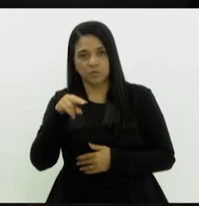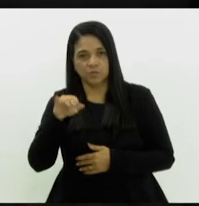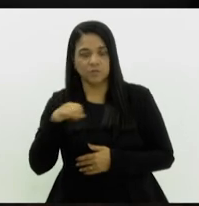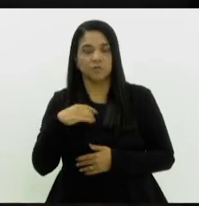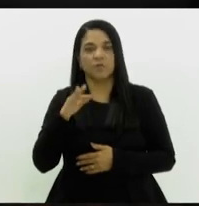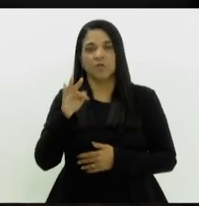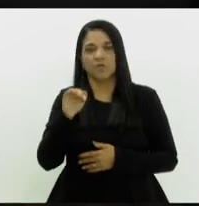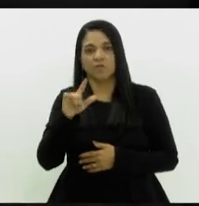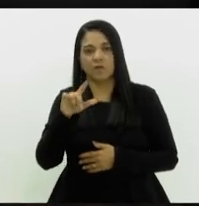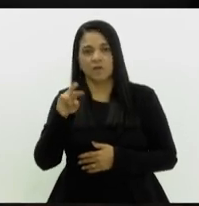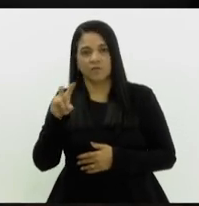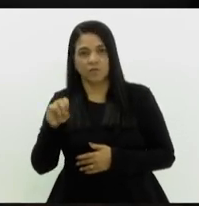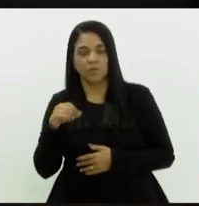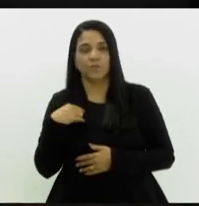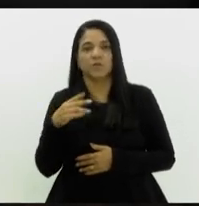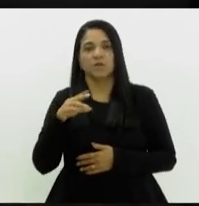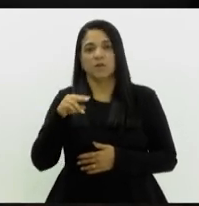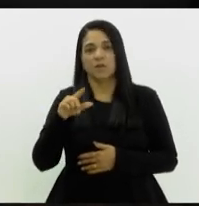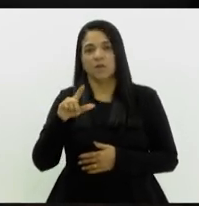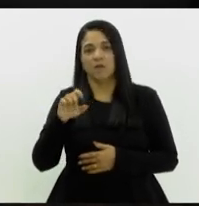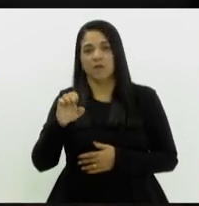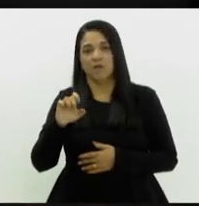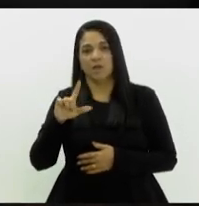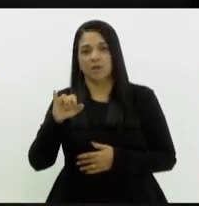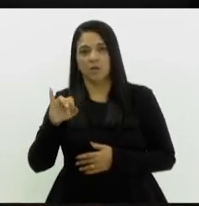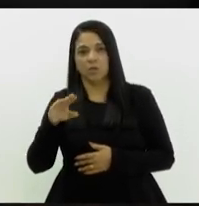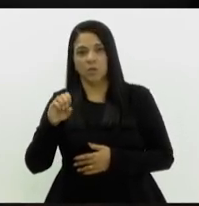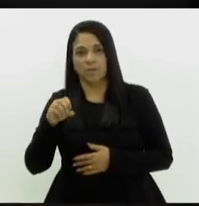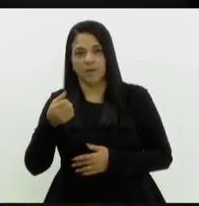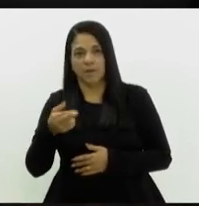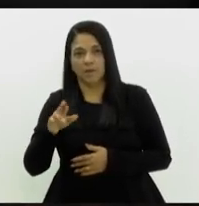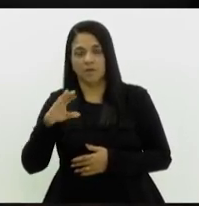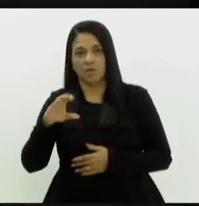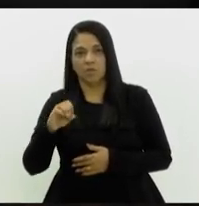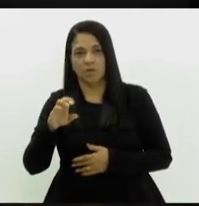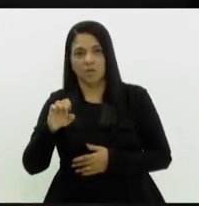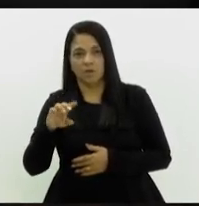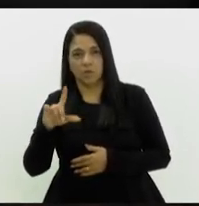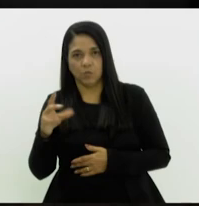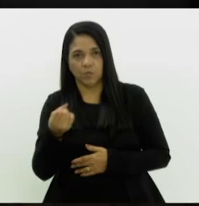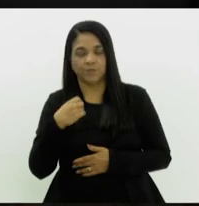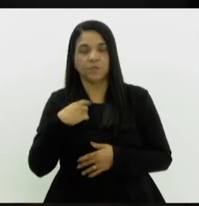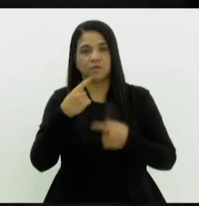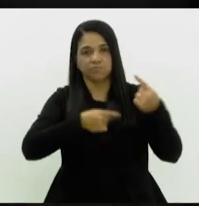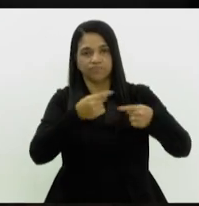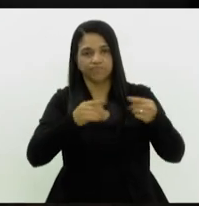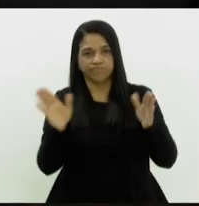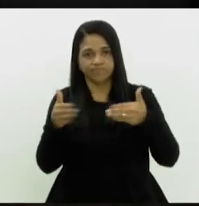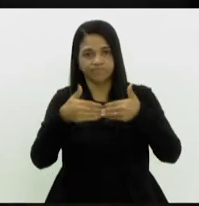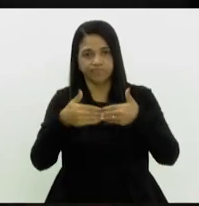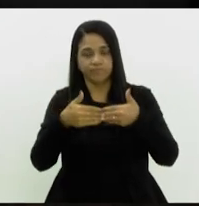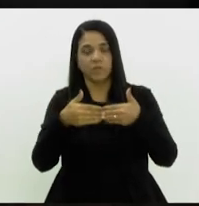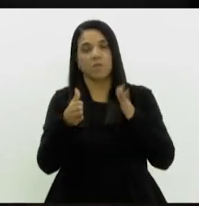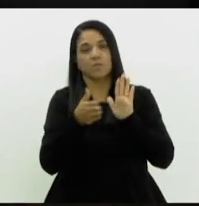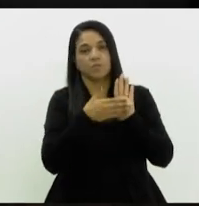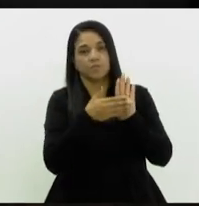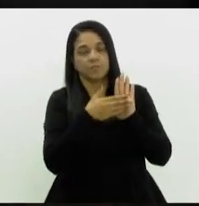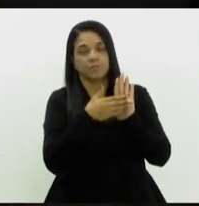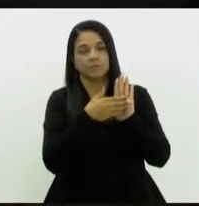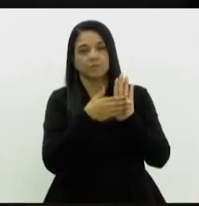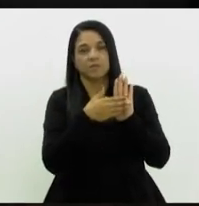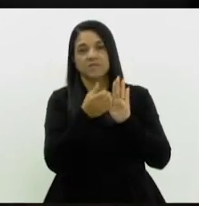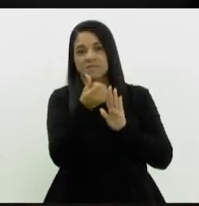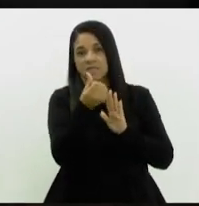Serafini e Eliomar Coelho. Em discussão, não havendo quem queira discutir, encerrada a discussão, a presente proposta